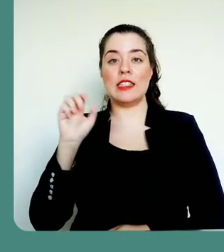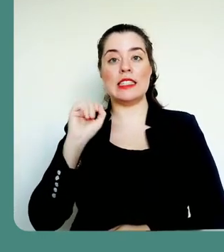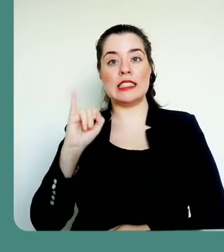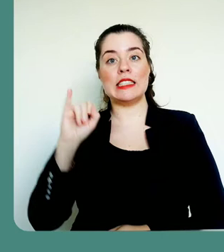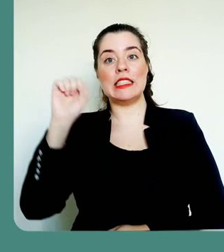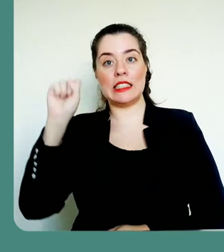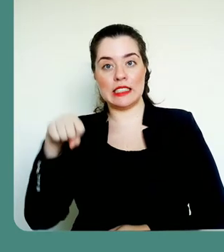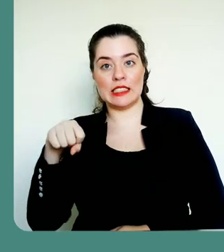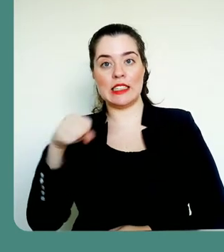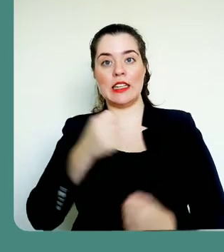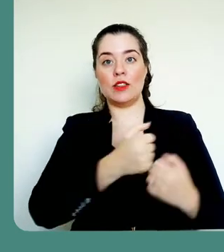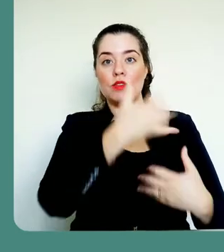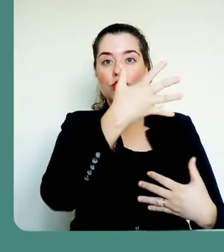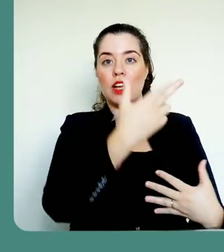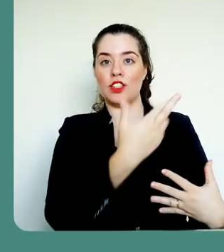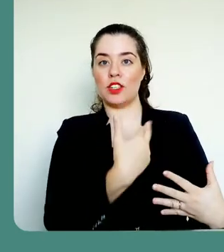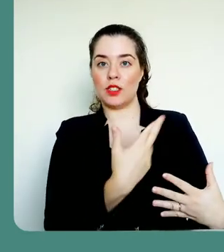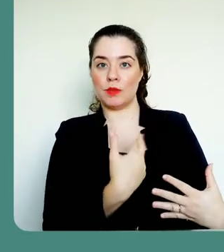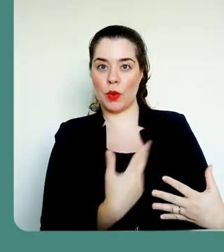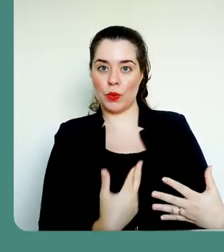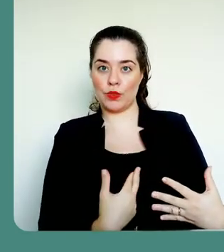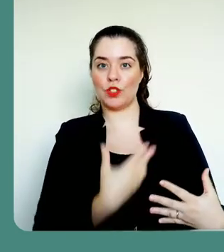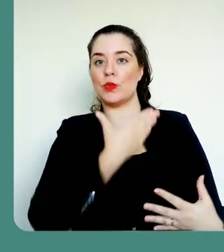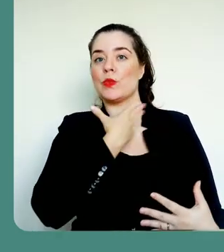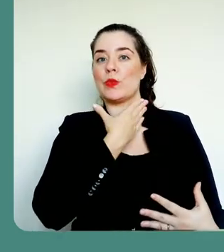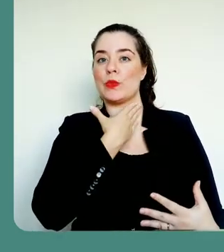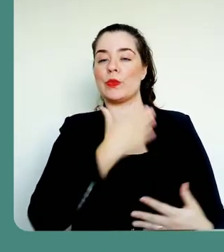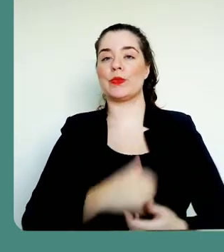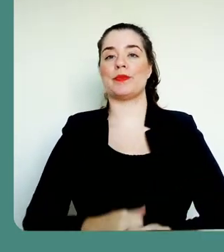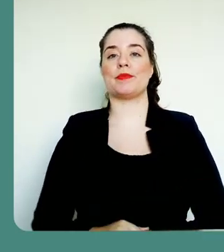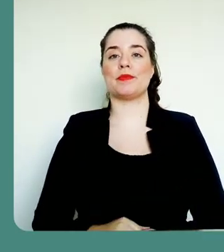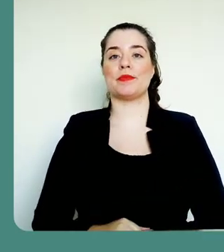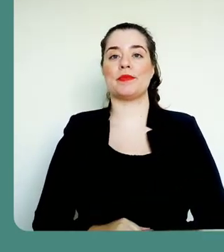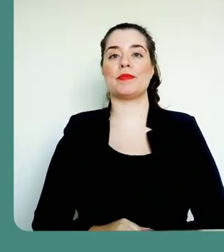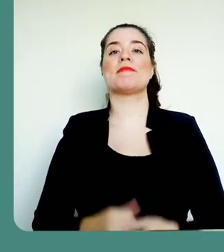Só me deem um ok ali no chat se vocês conseguirem fazer o acesso.